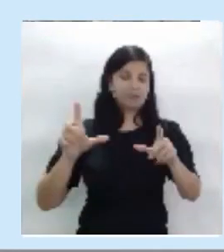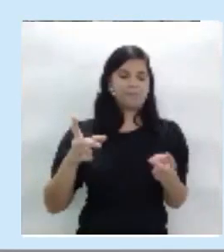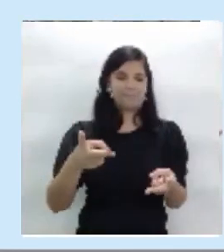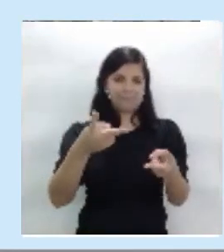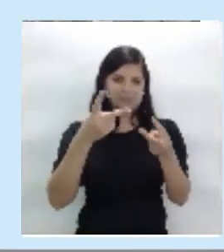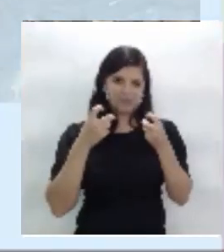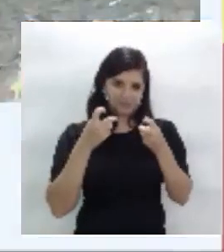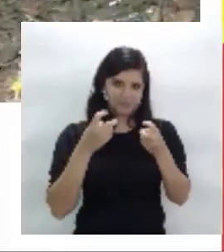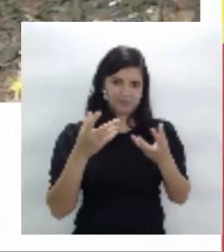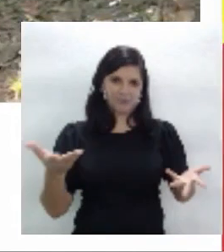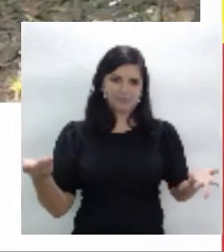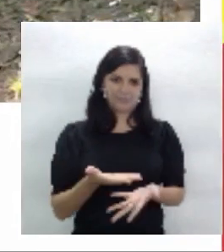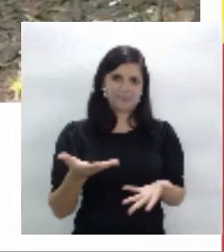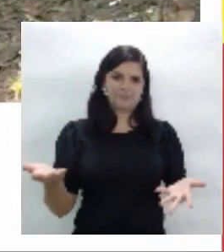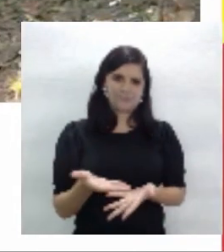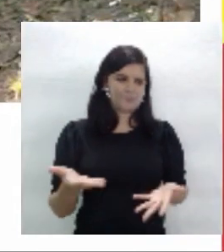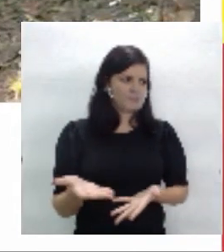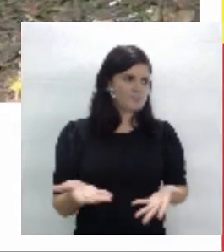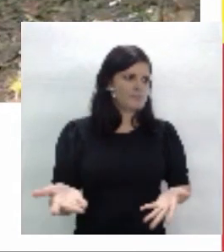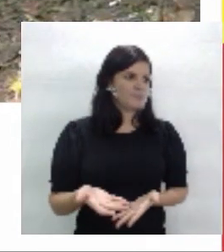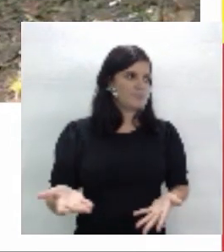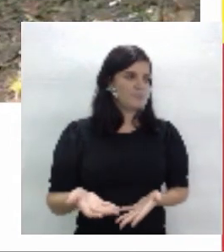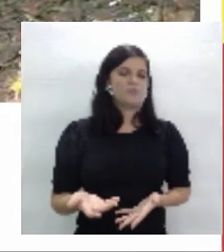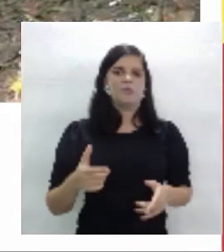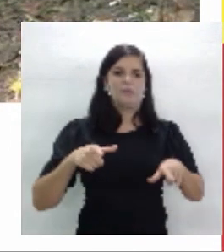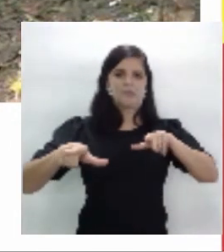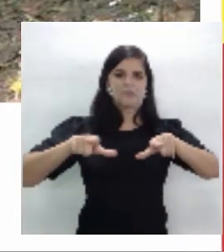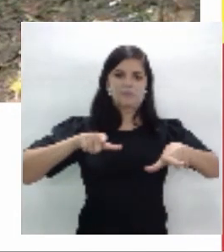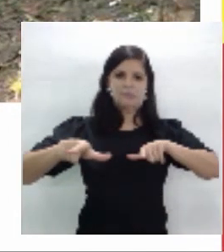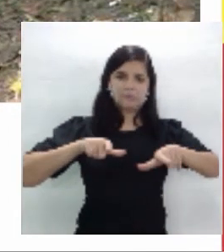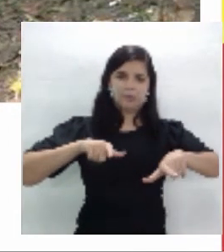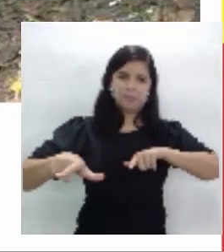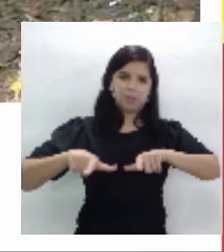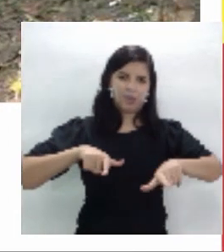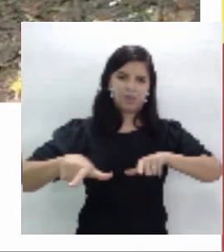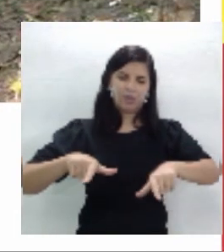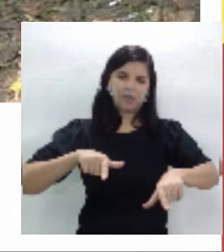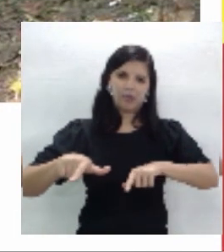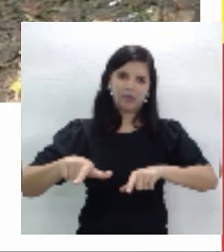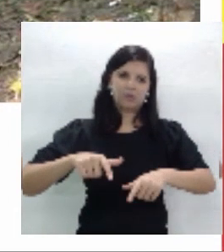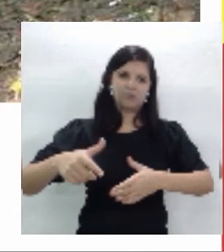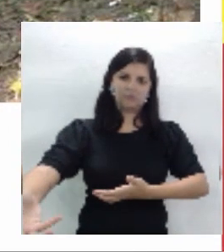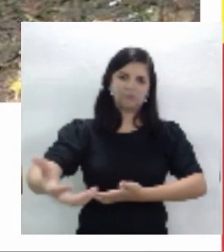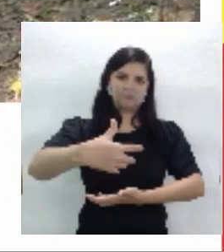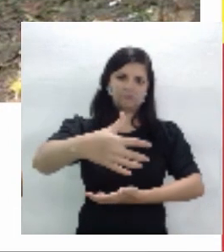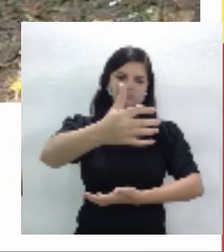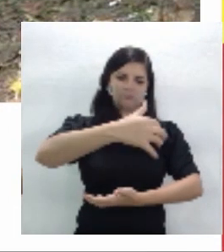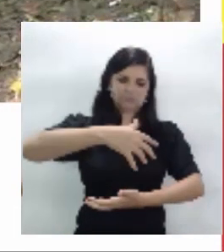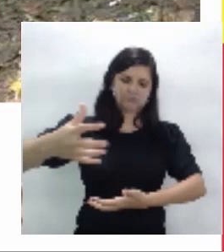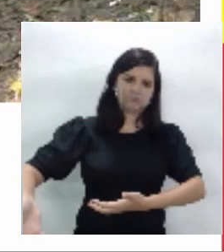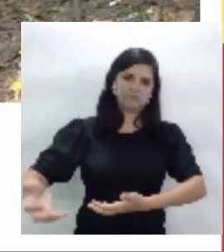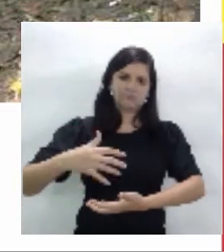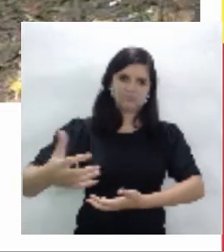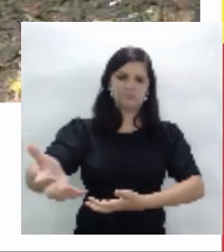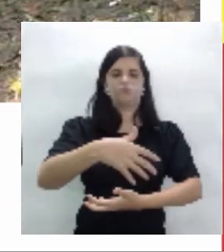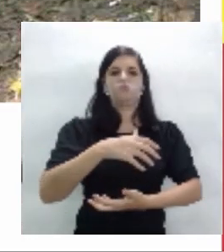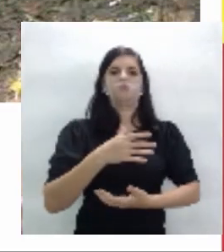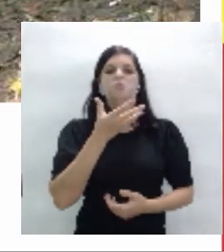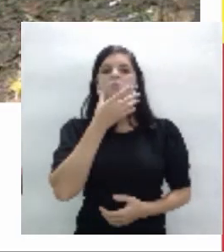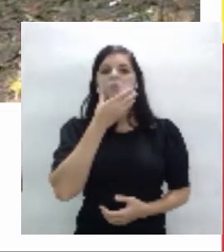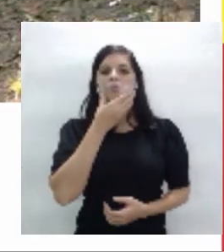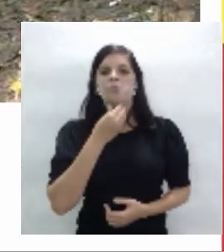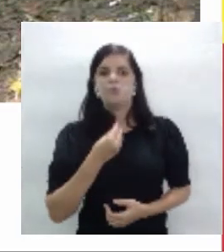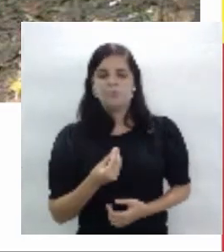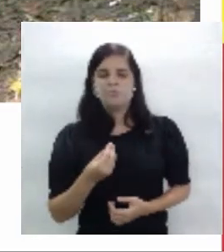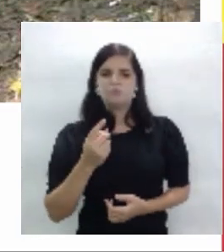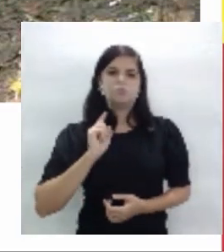vez. Na imagem você vê, né, as atividades antrópicas ou atividades humanas, a ação do homem.